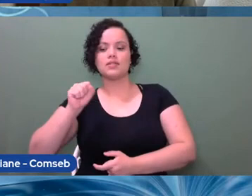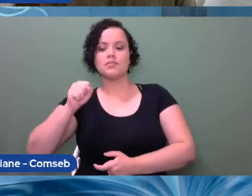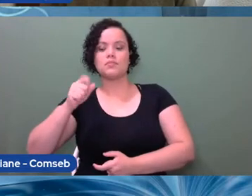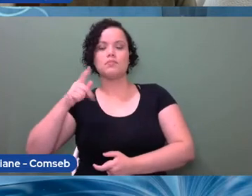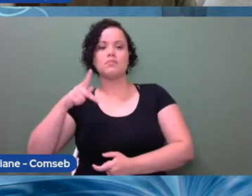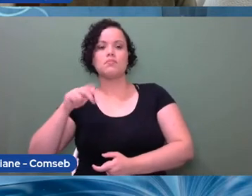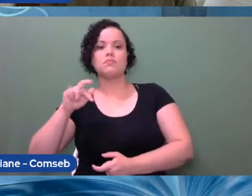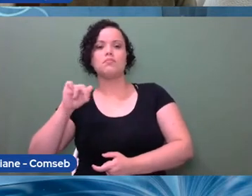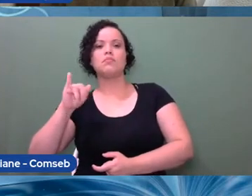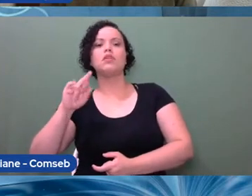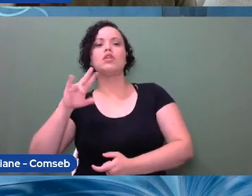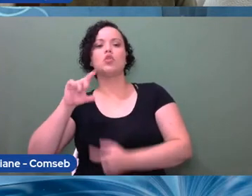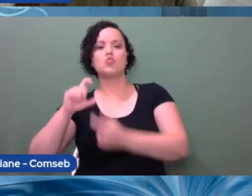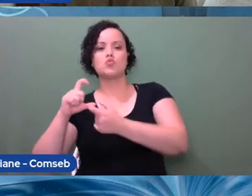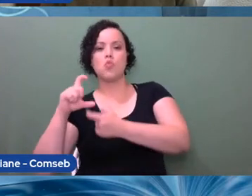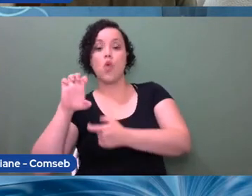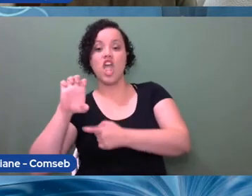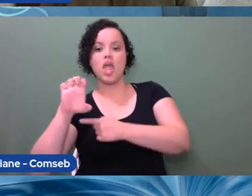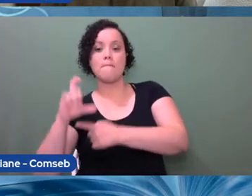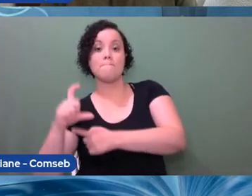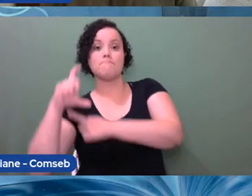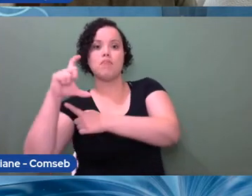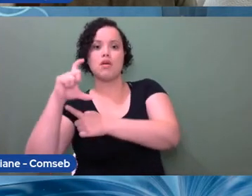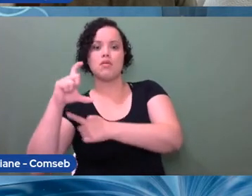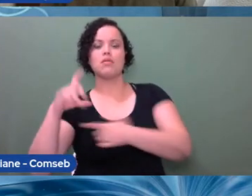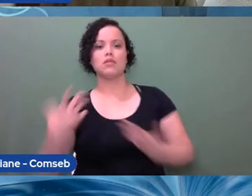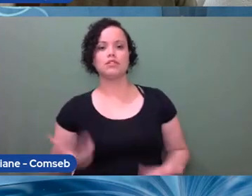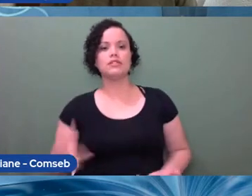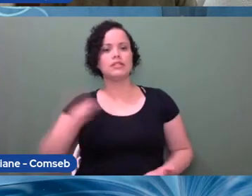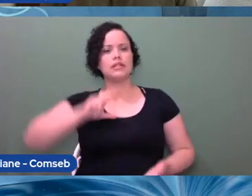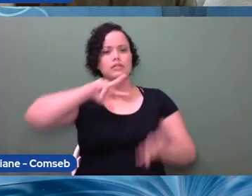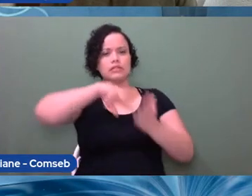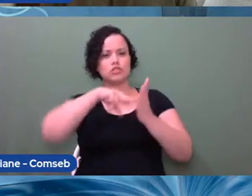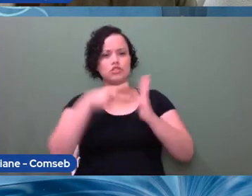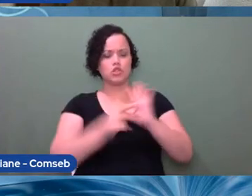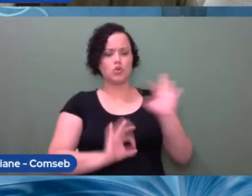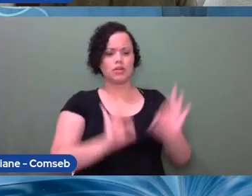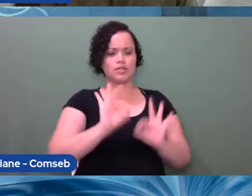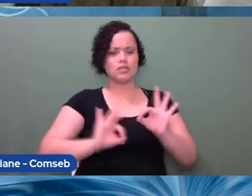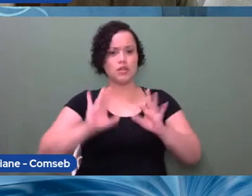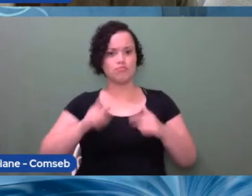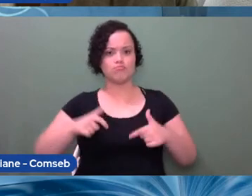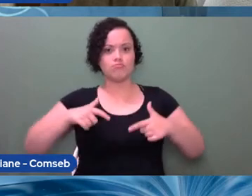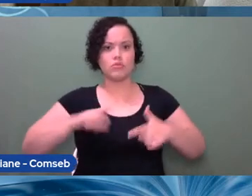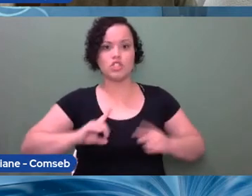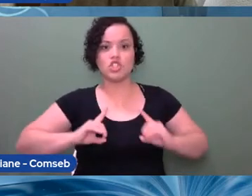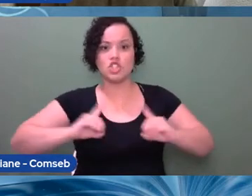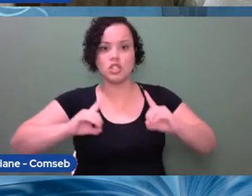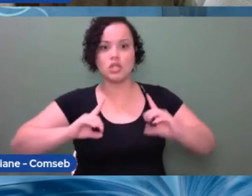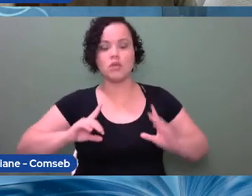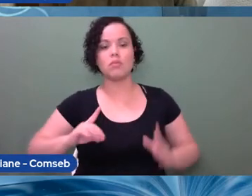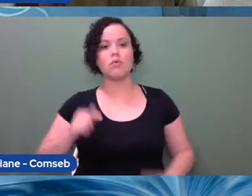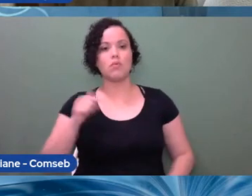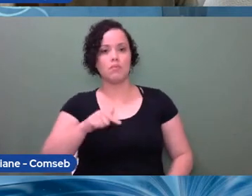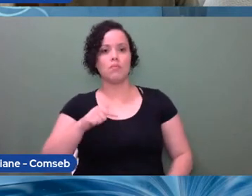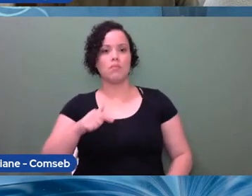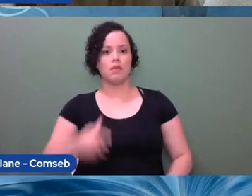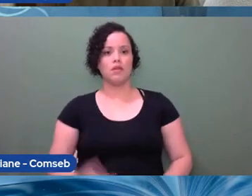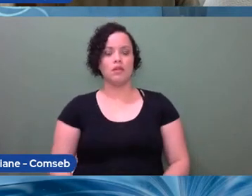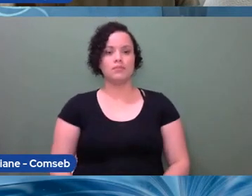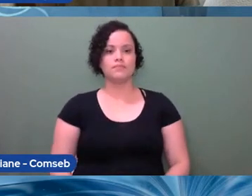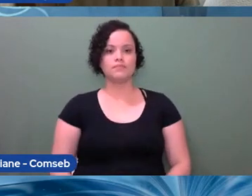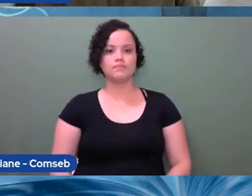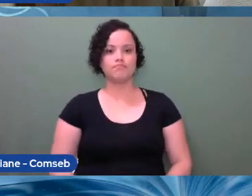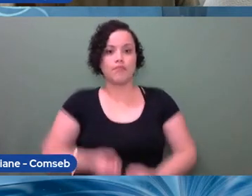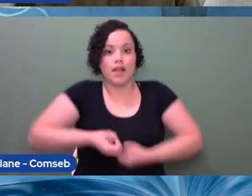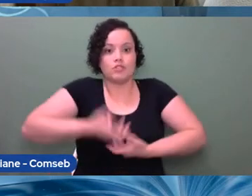intelectualizando, no sentido de dar sentido e organicidade, dinamismo para ela, né? Nós